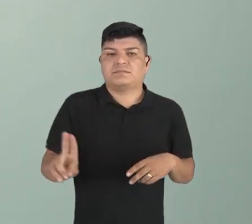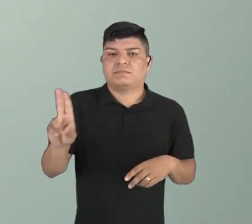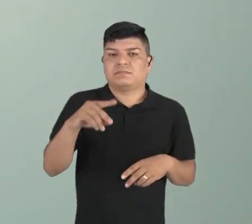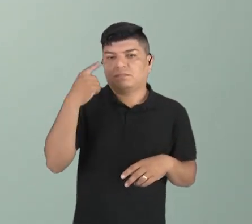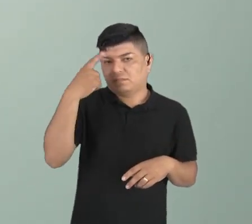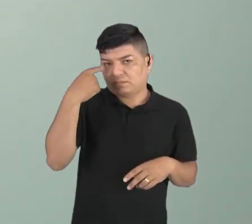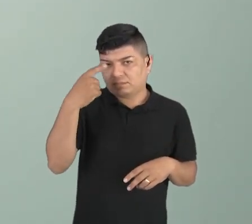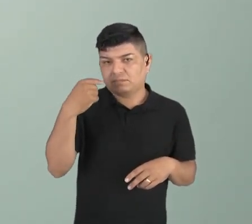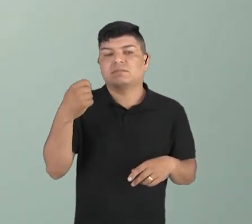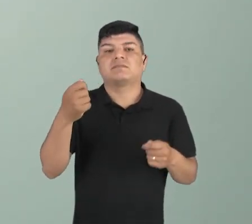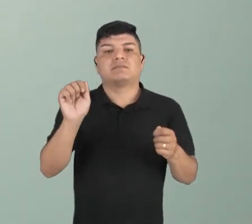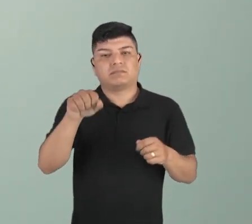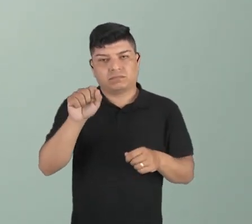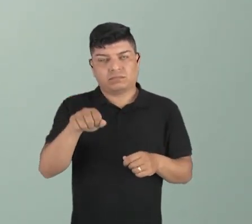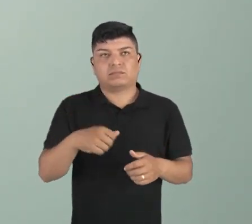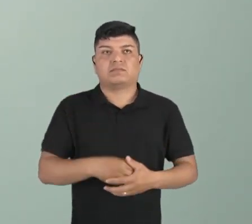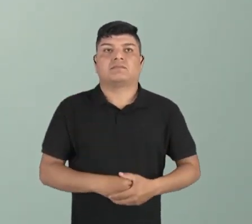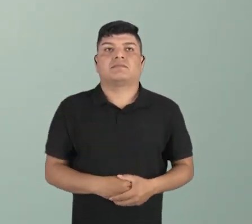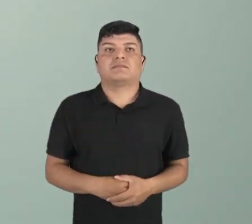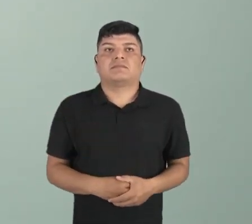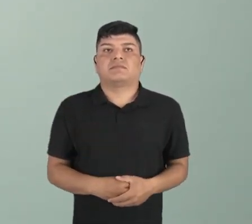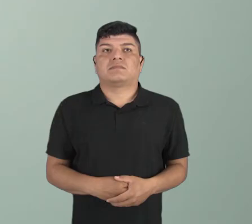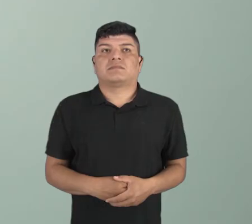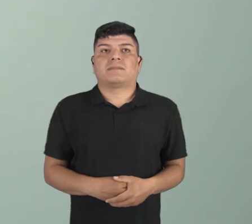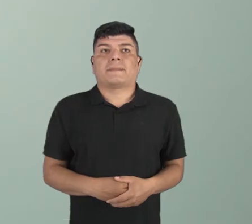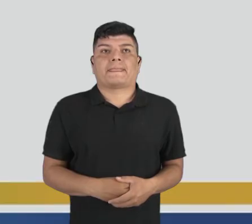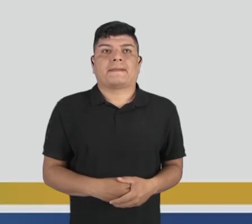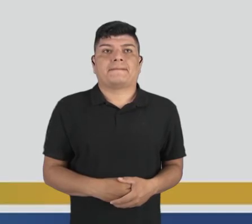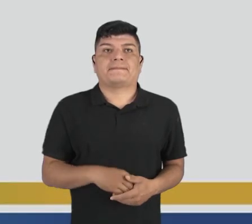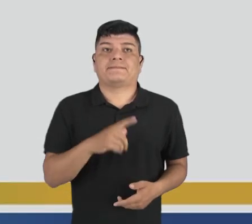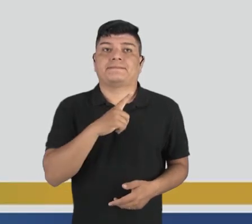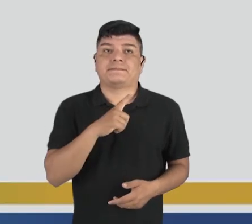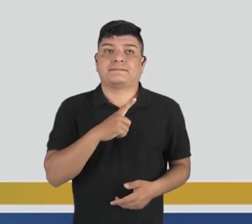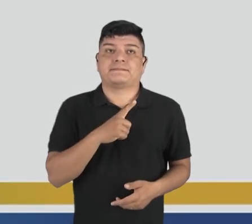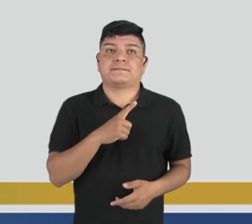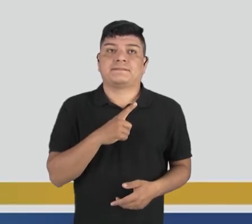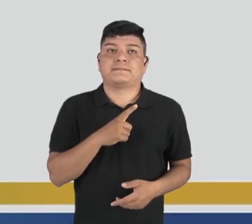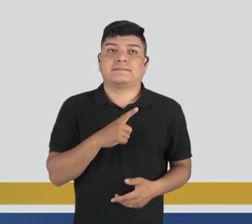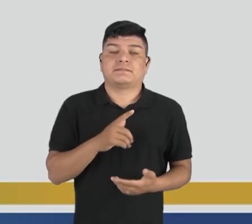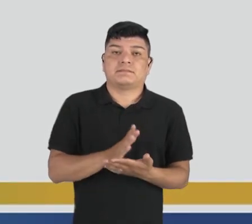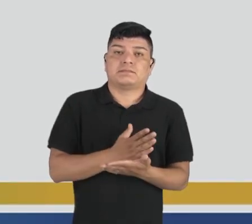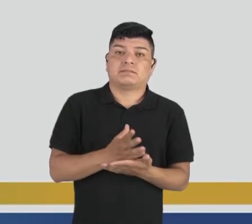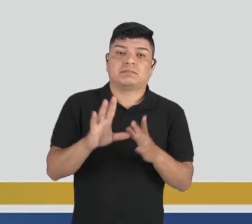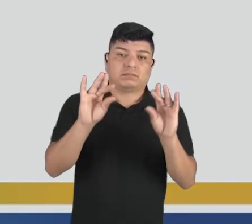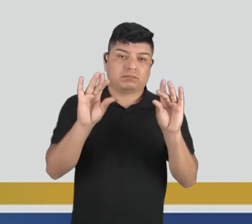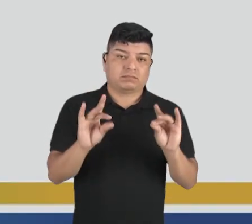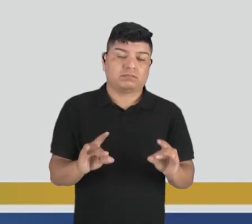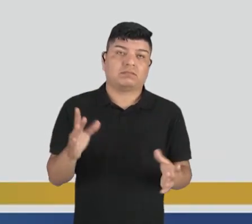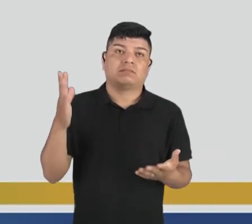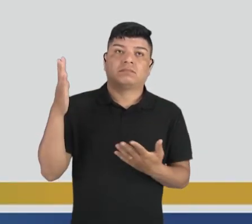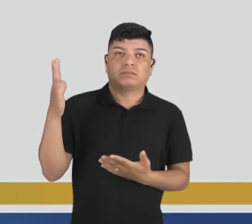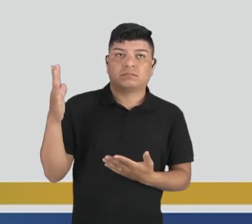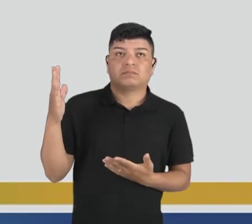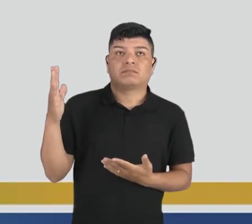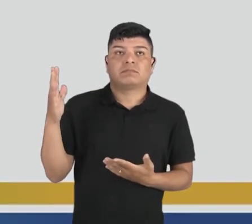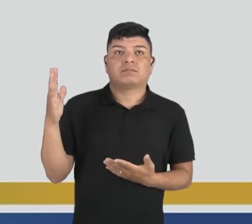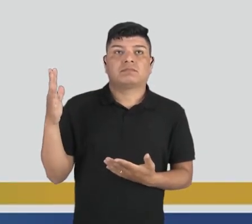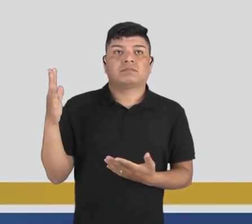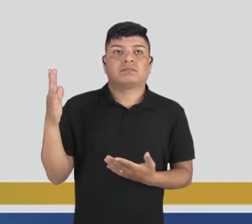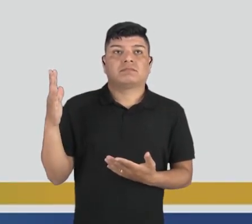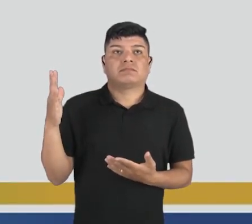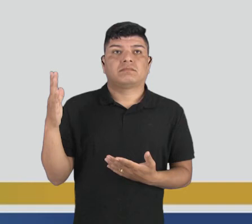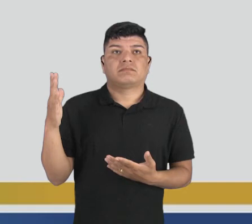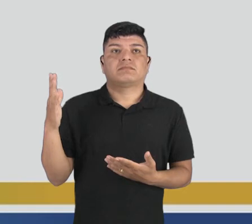espanhol. Utiliza sim, tá? Aí temos aí, né, alguns dados sobre questão